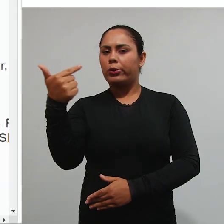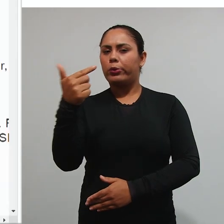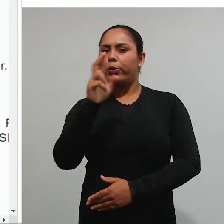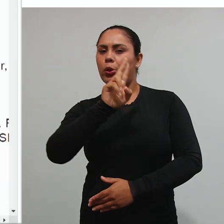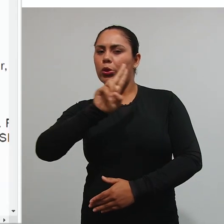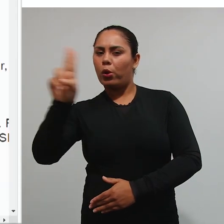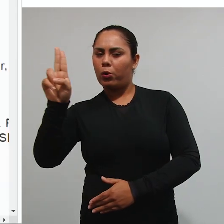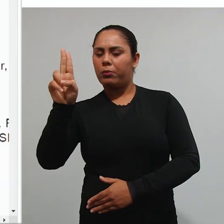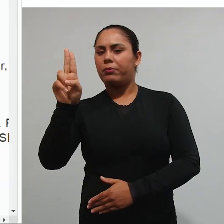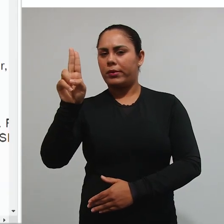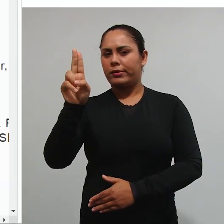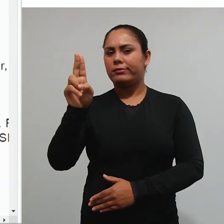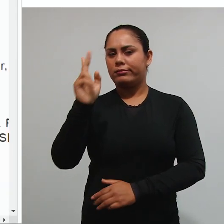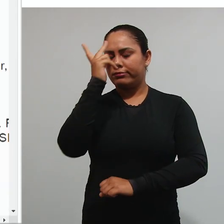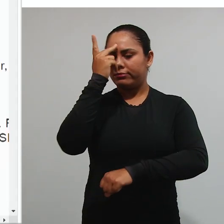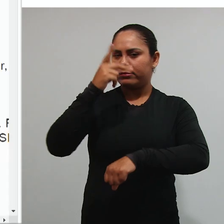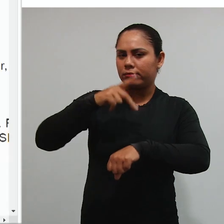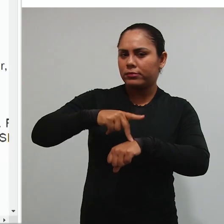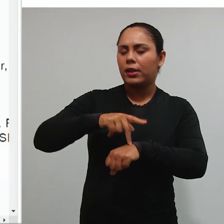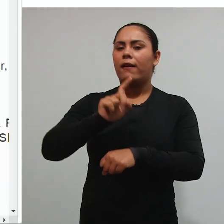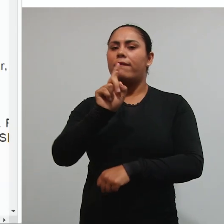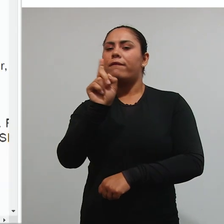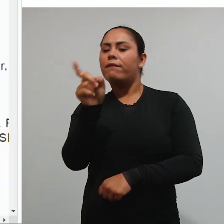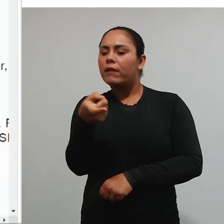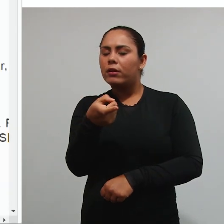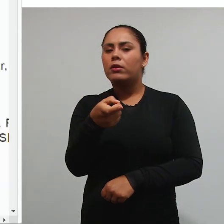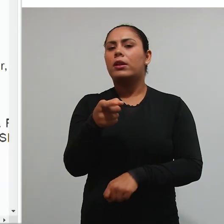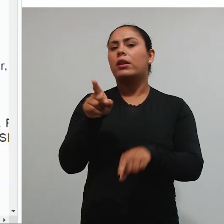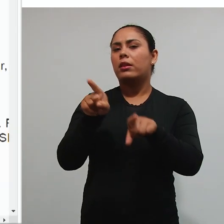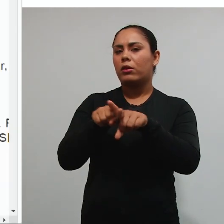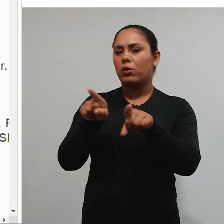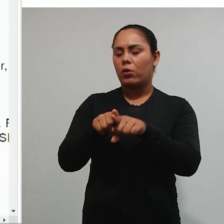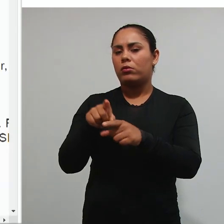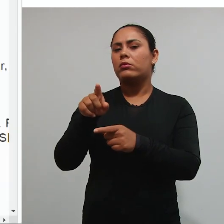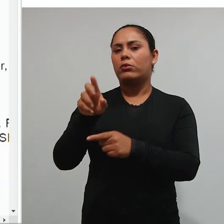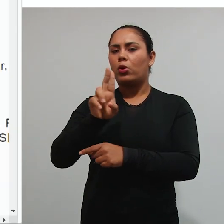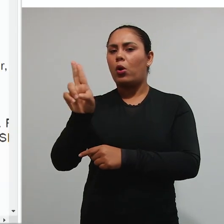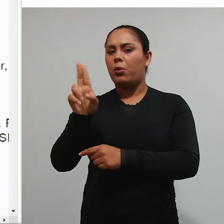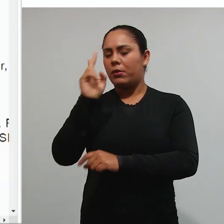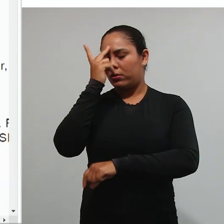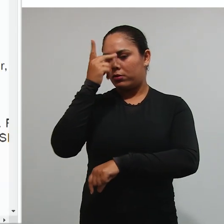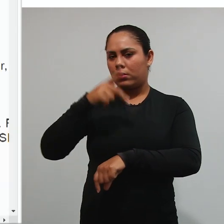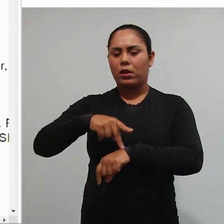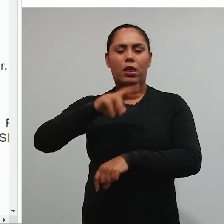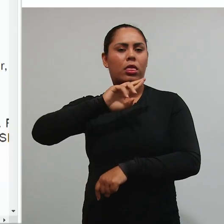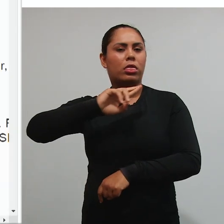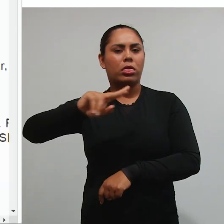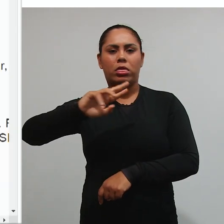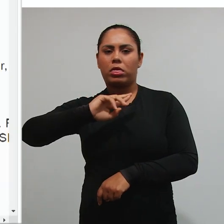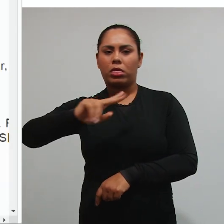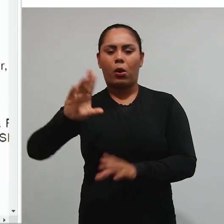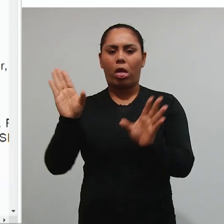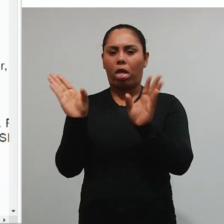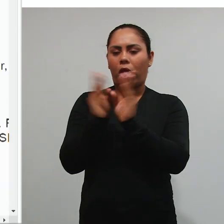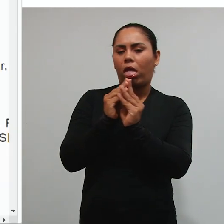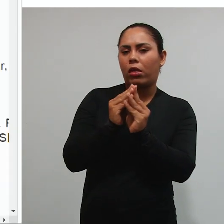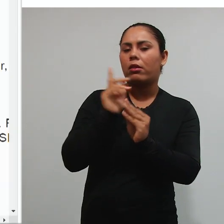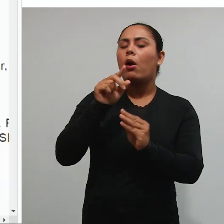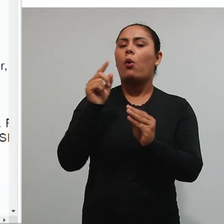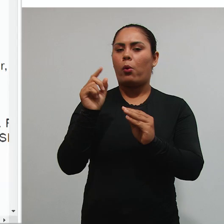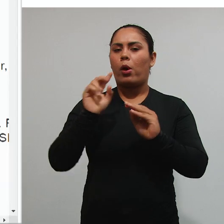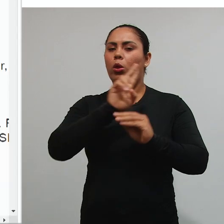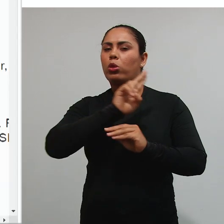letra maiúscula, seguido de vírgula e o nome do autor, tá? Não é abreviado, é o nome